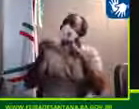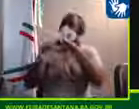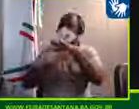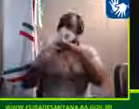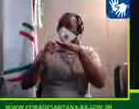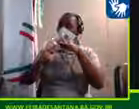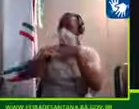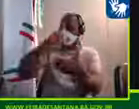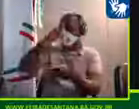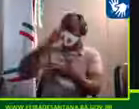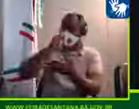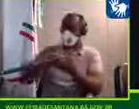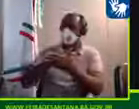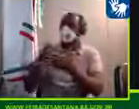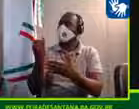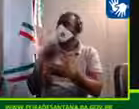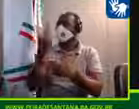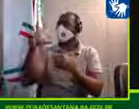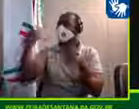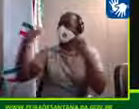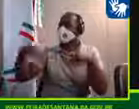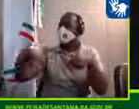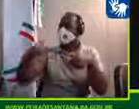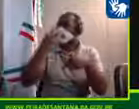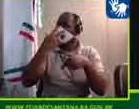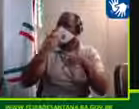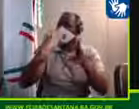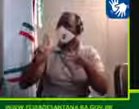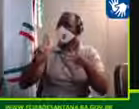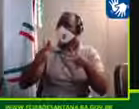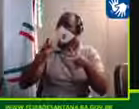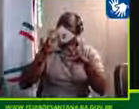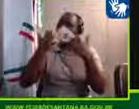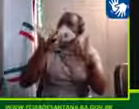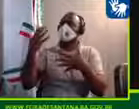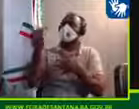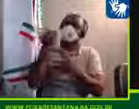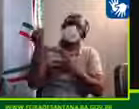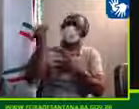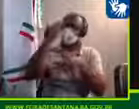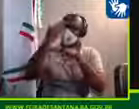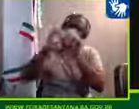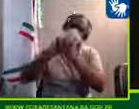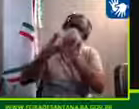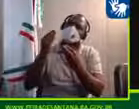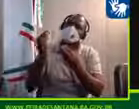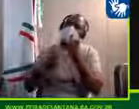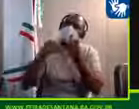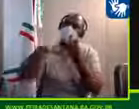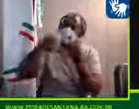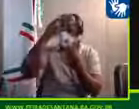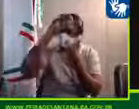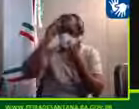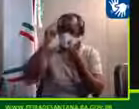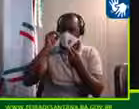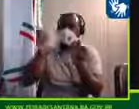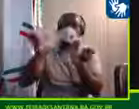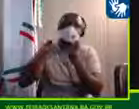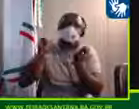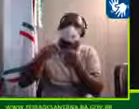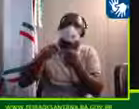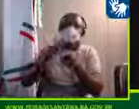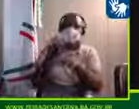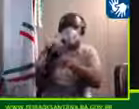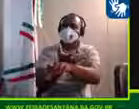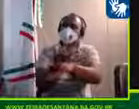e judicializou contra uma outra que participava da licitação, gostaria que o senhor deixasse isso claro e saber também se o município não tem condição de dar manutenção